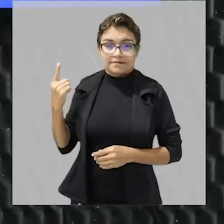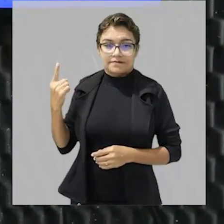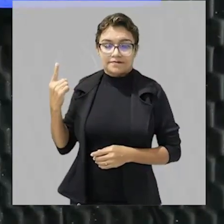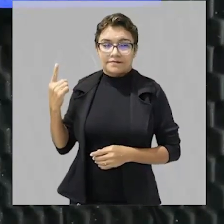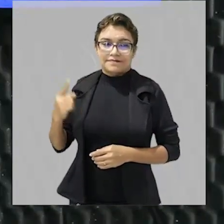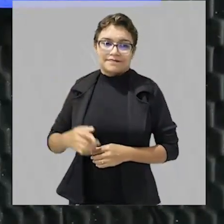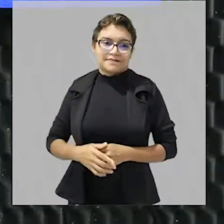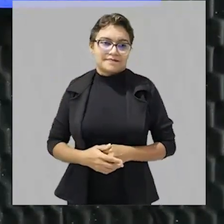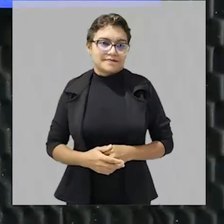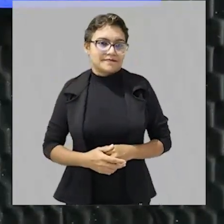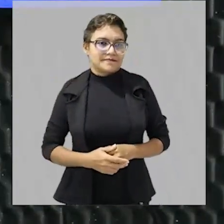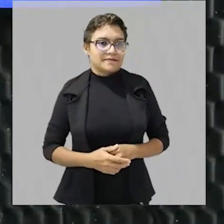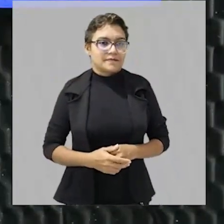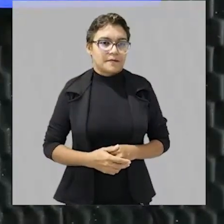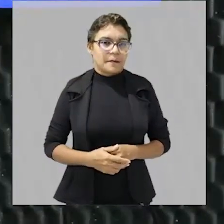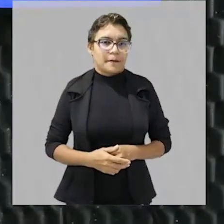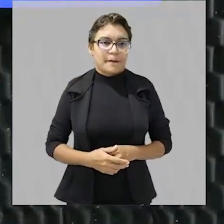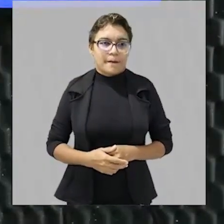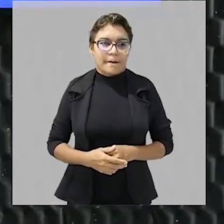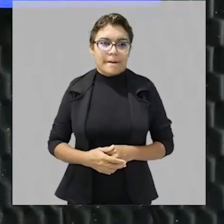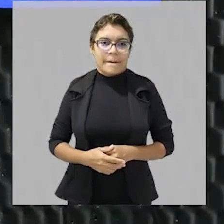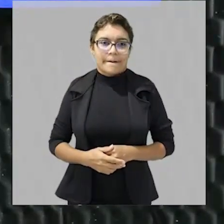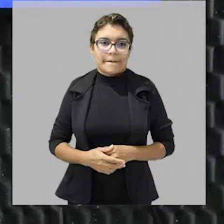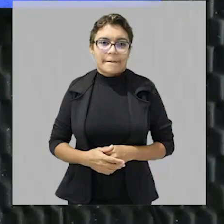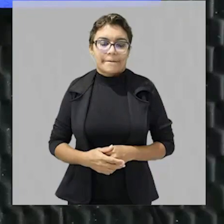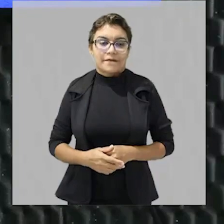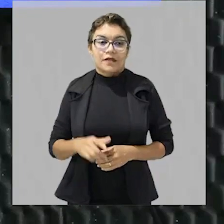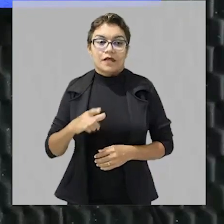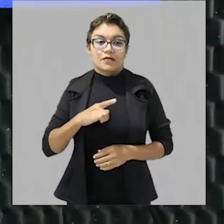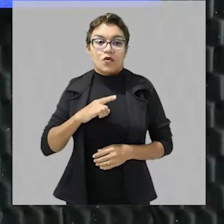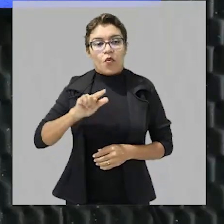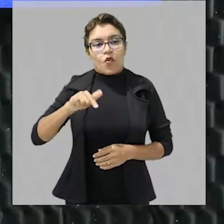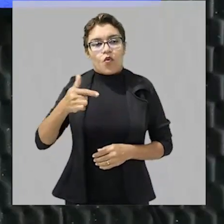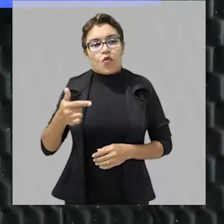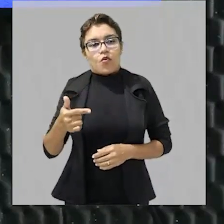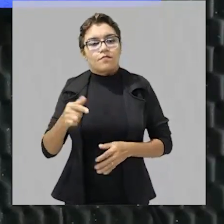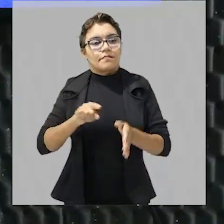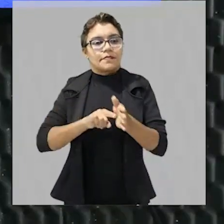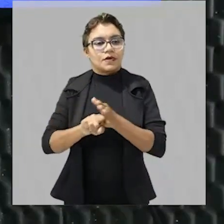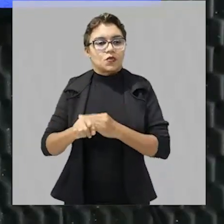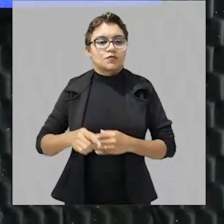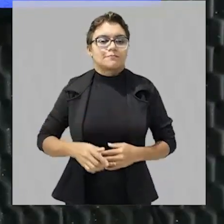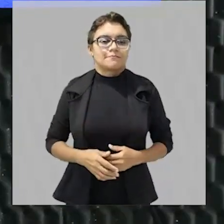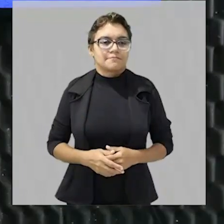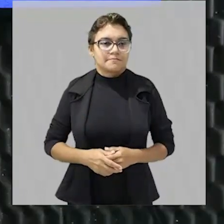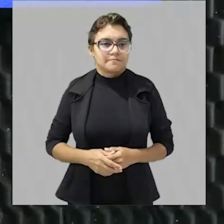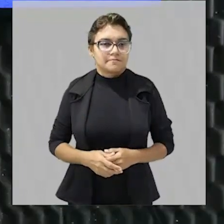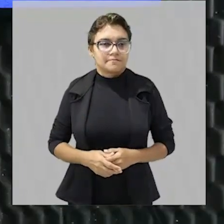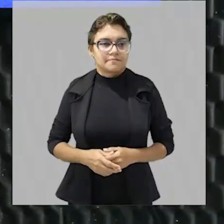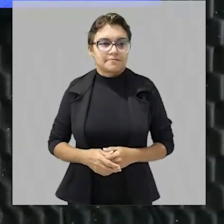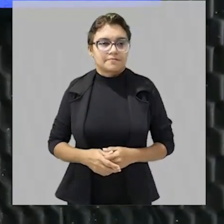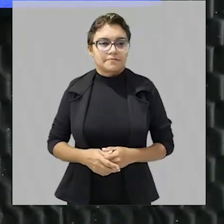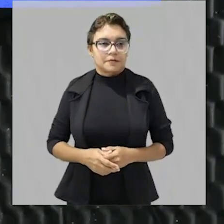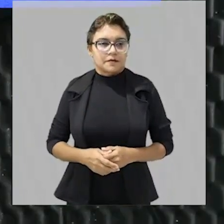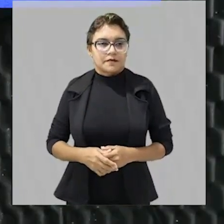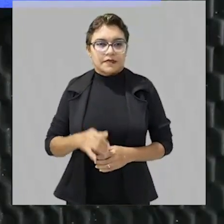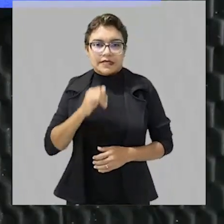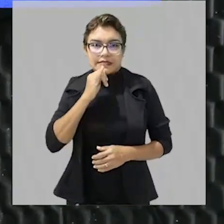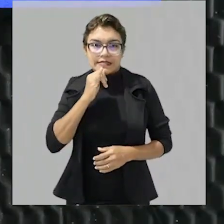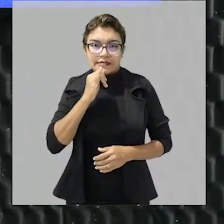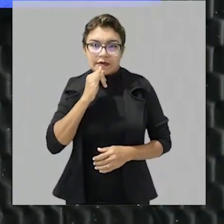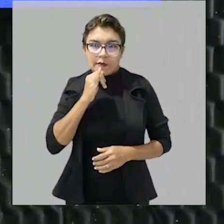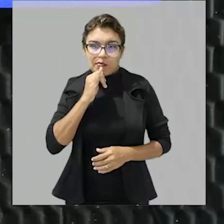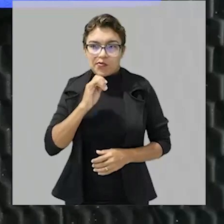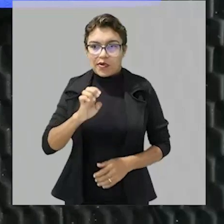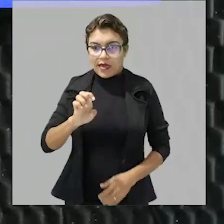respectivamente, pelos seguintes sinônimos: estilo peculiar, adequado para adolescente ou característico da idade. Então, eu tenho aqui fazendo